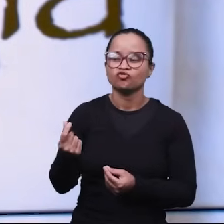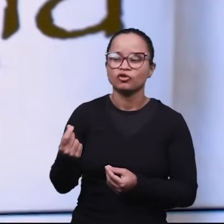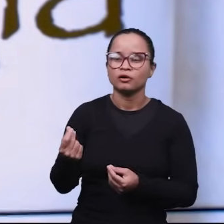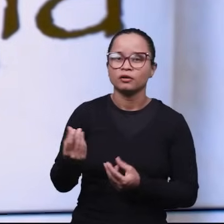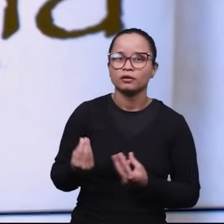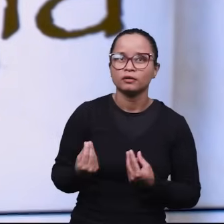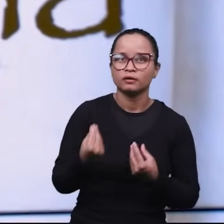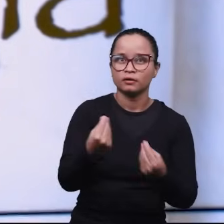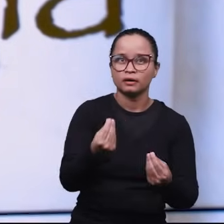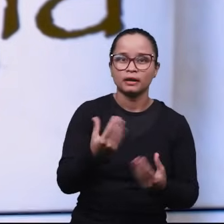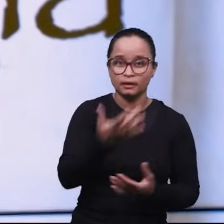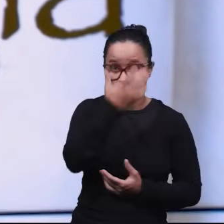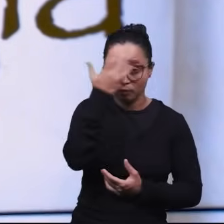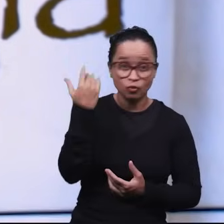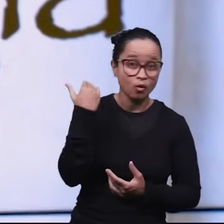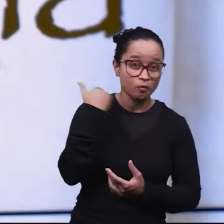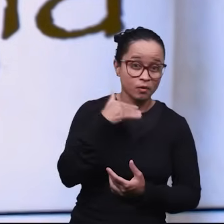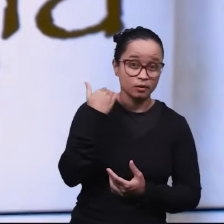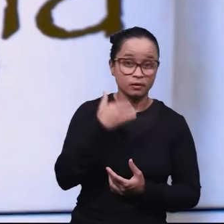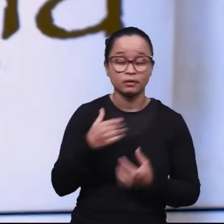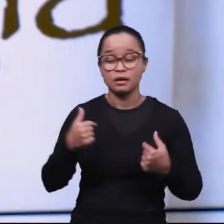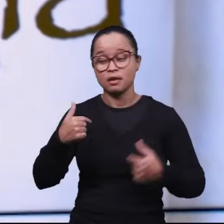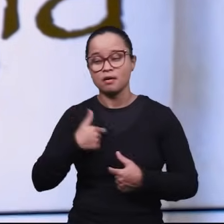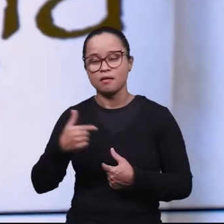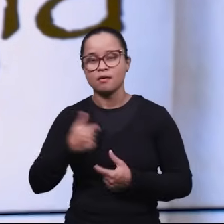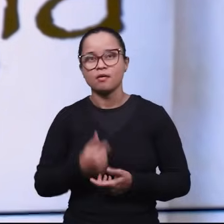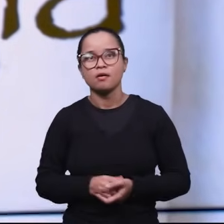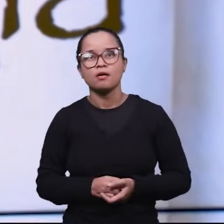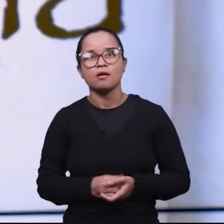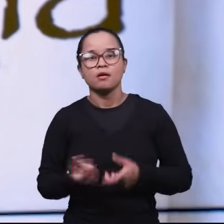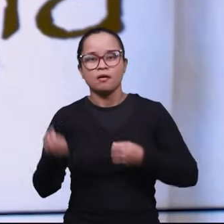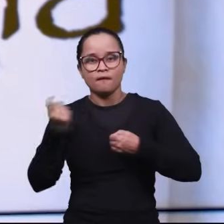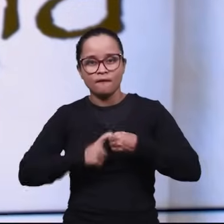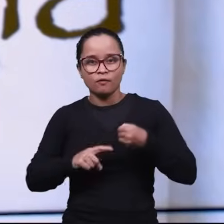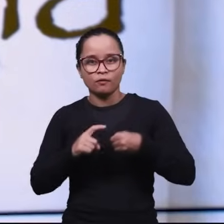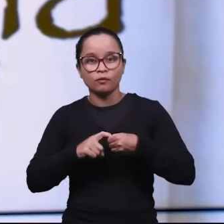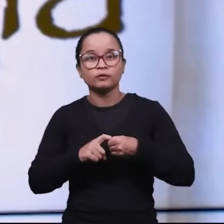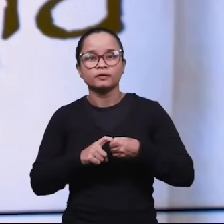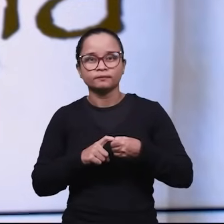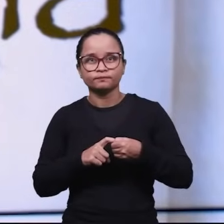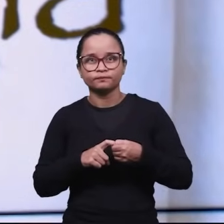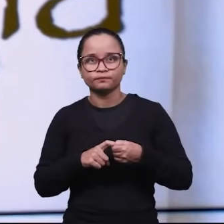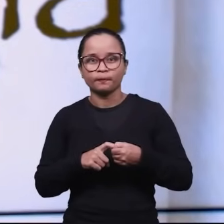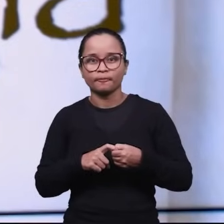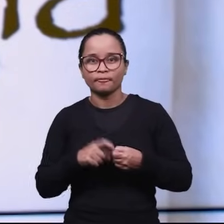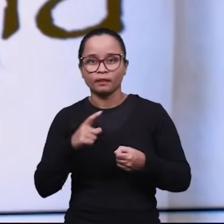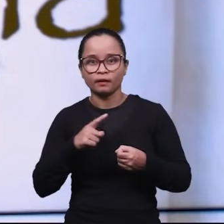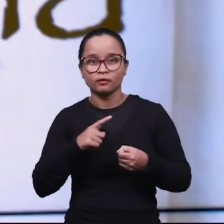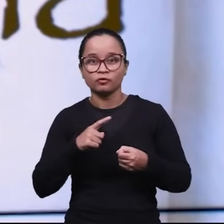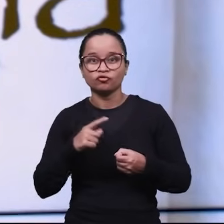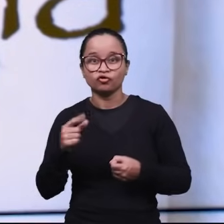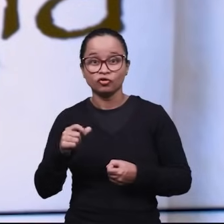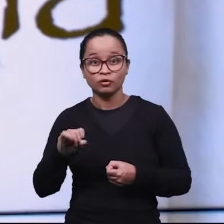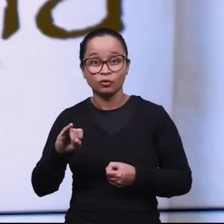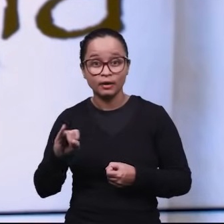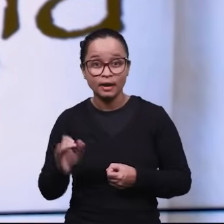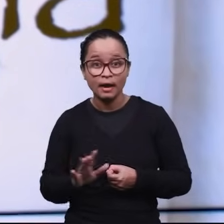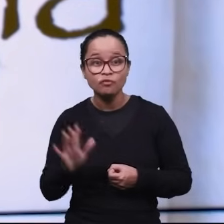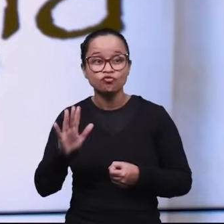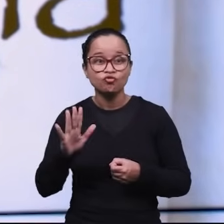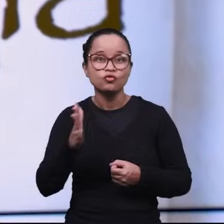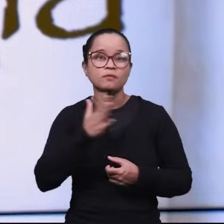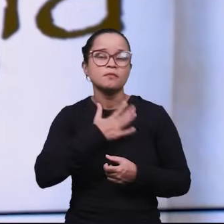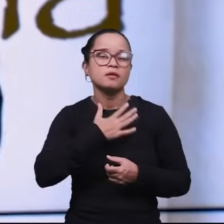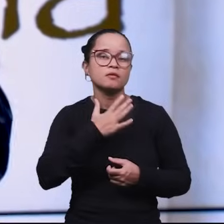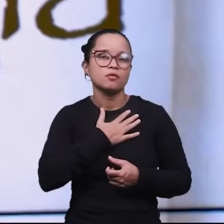dinheiro aos banqueiros, e eu, ao voltar, recebia com juros o que é meu. Então o Senhor